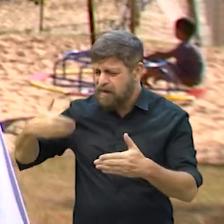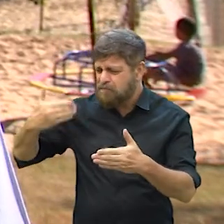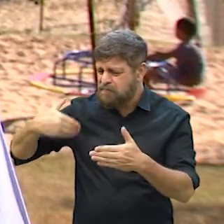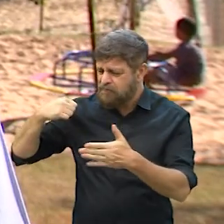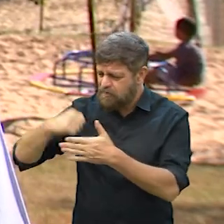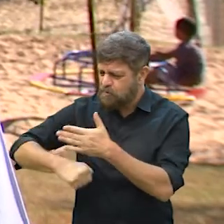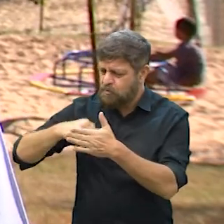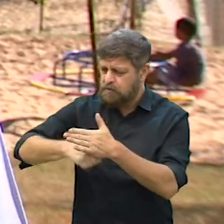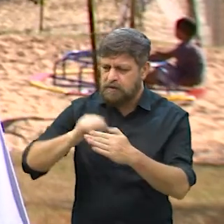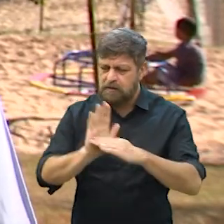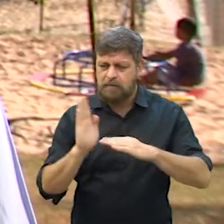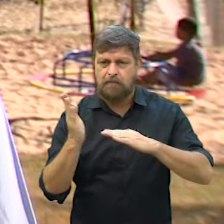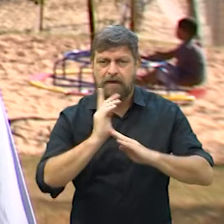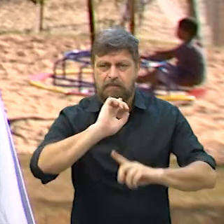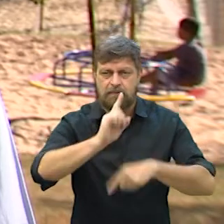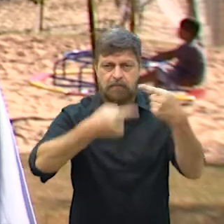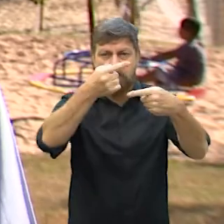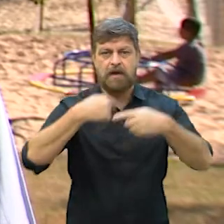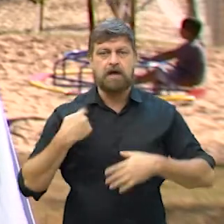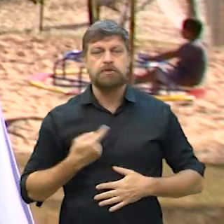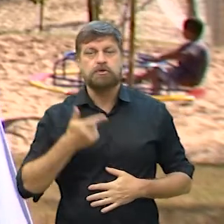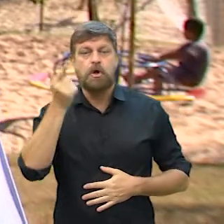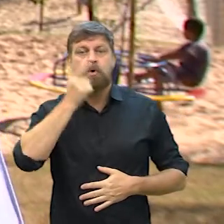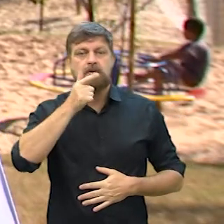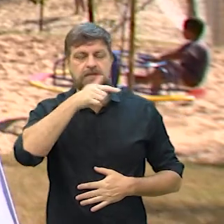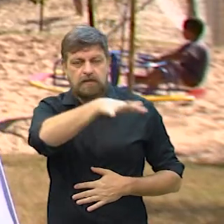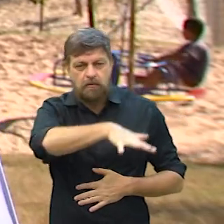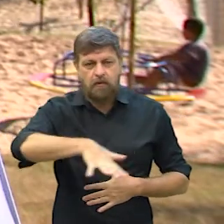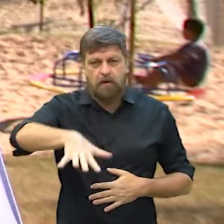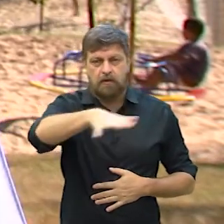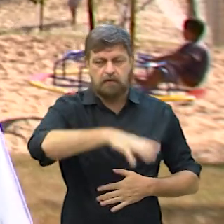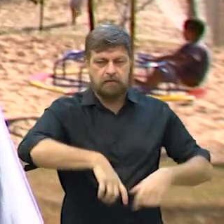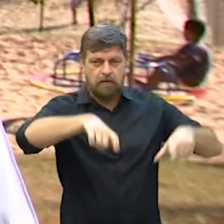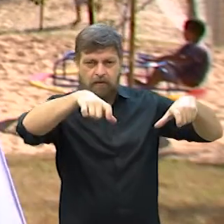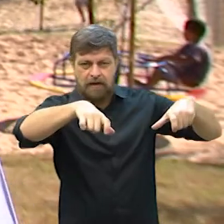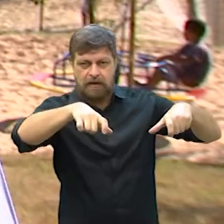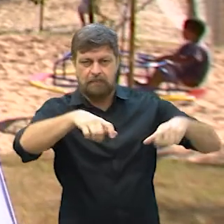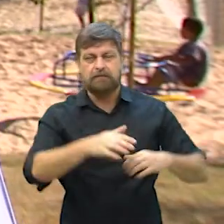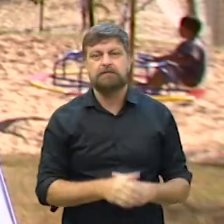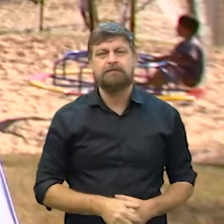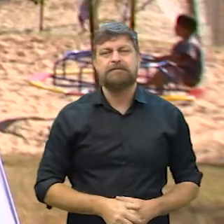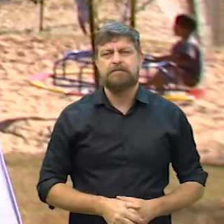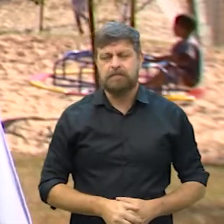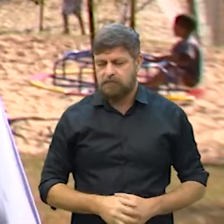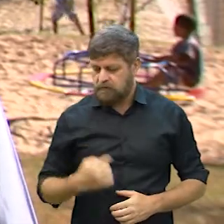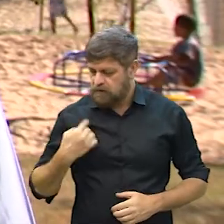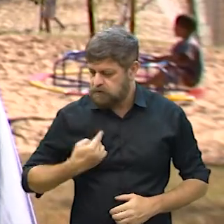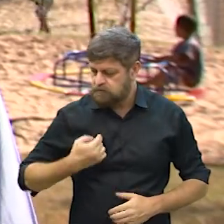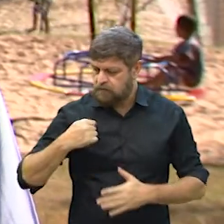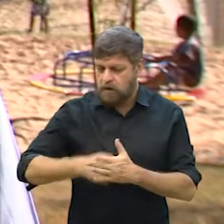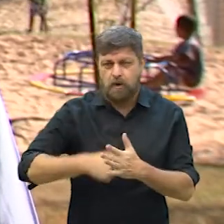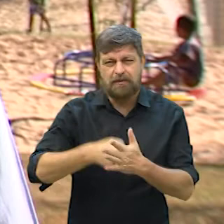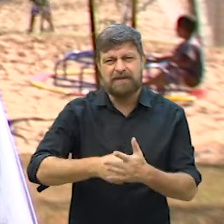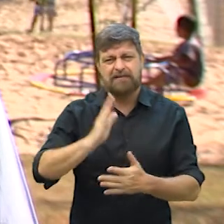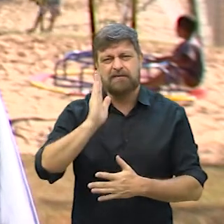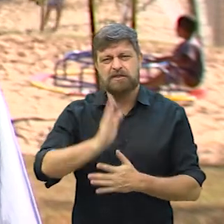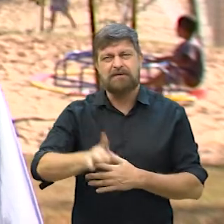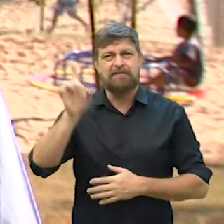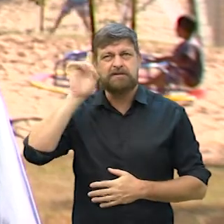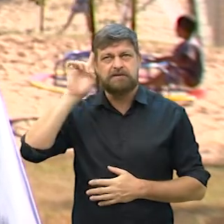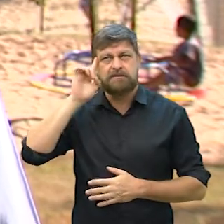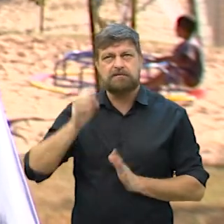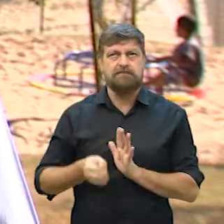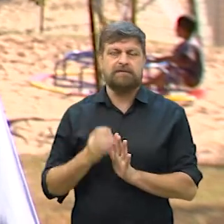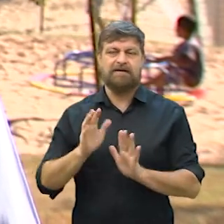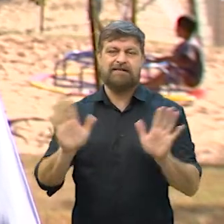para trazer melhorias para esse bairro aqui a gente conseguiu trazer um campo ali na região do Jardim delesp e a gente vê no tando eu